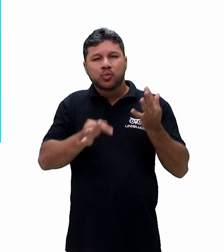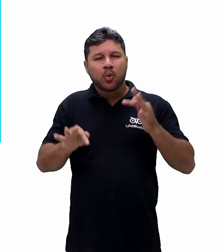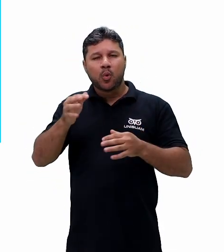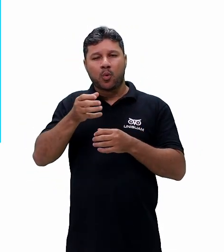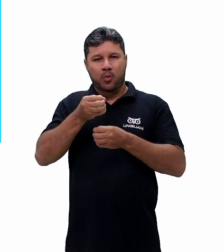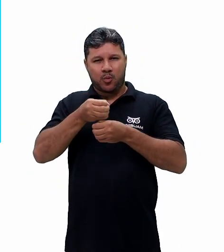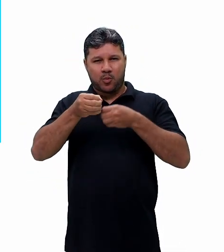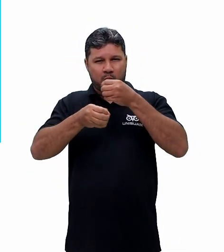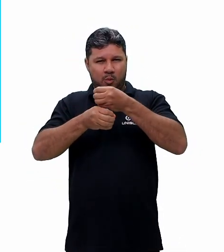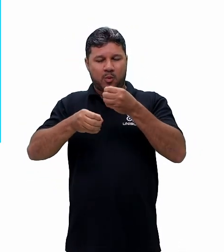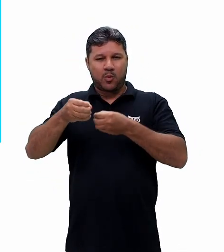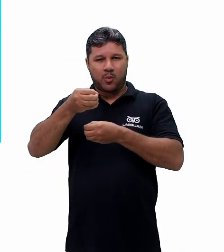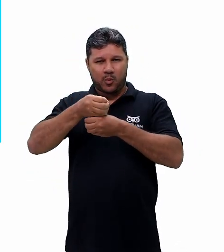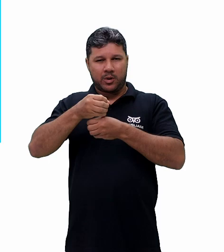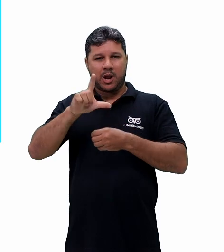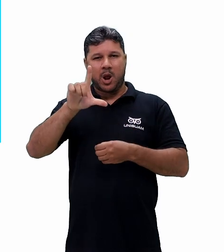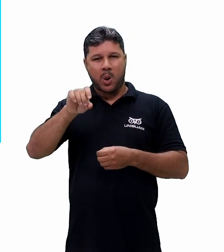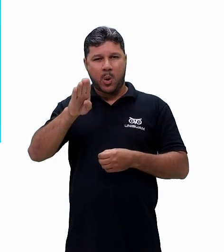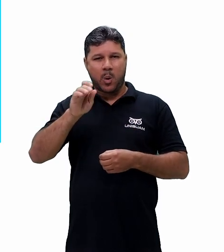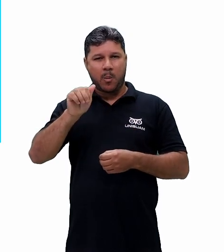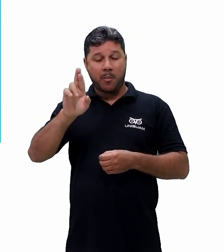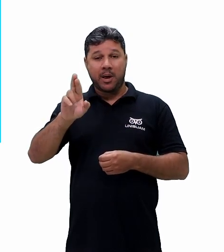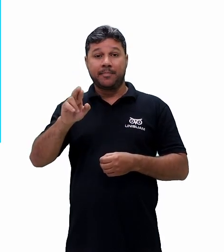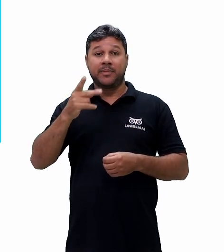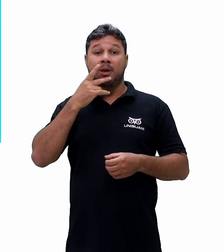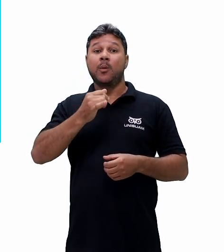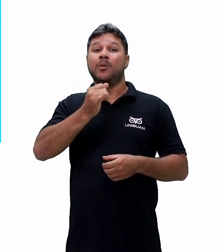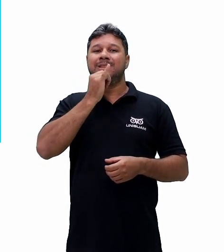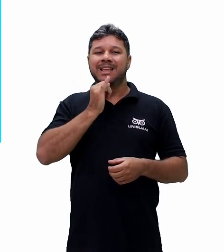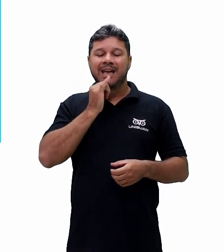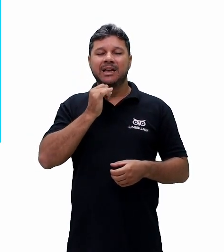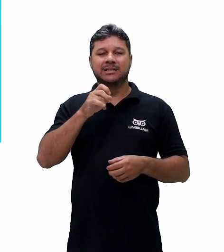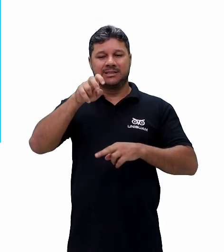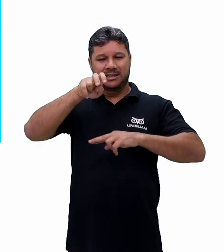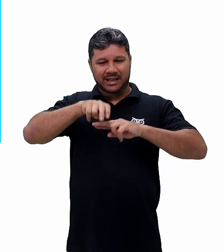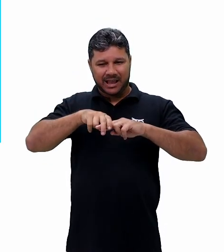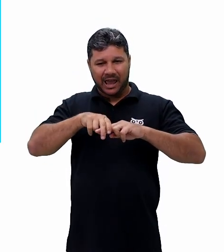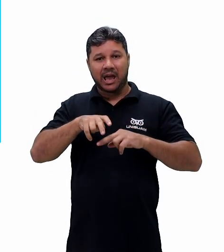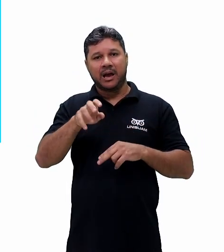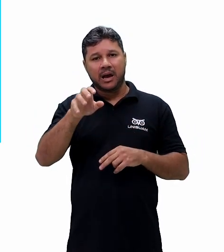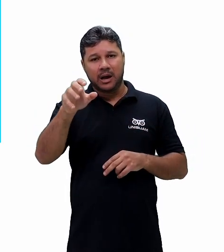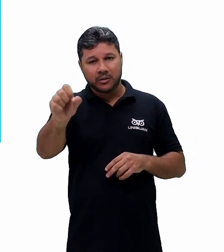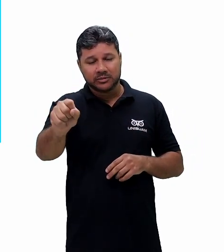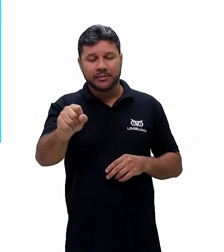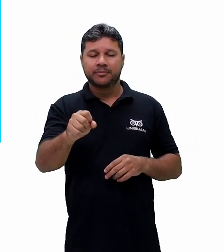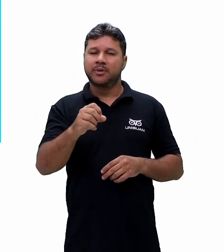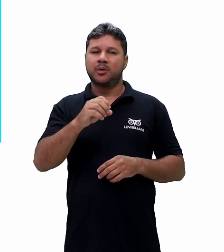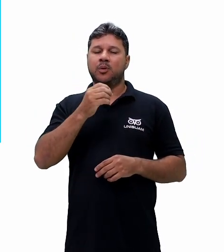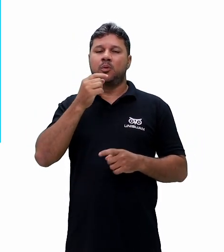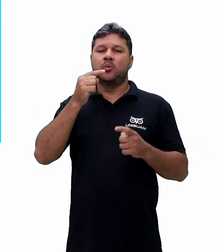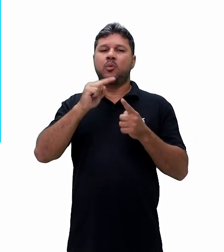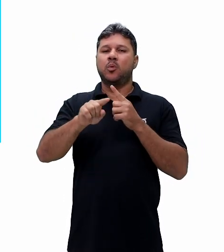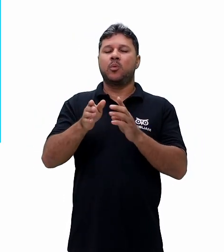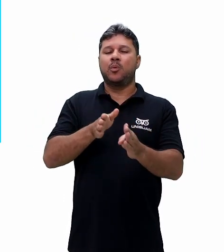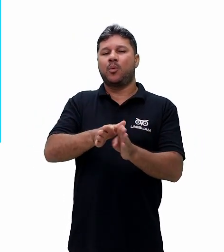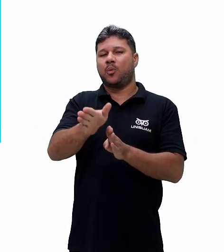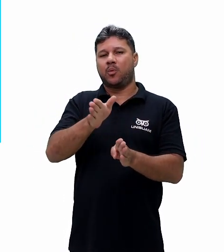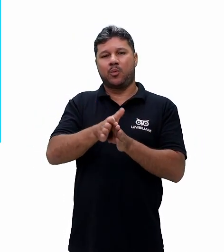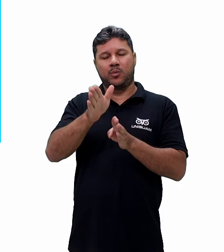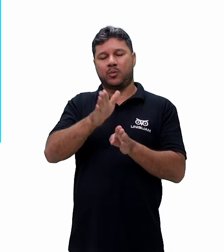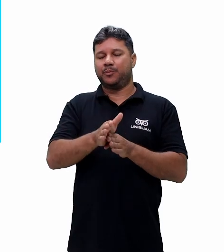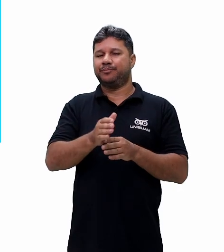lombar, o teste de sentar e alcançar não é o teste mais aconselhável, mais